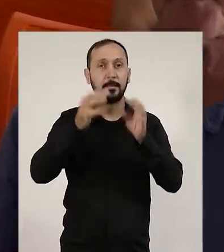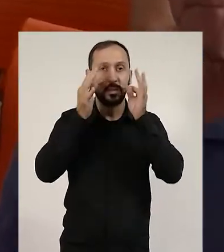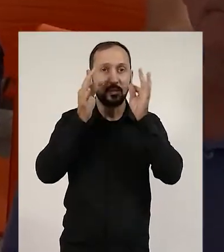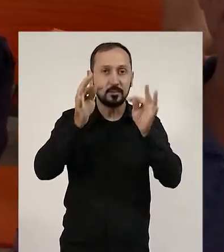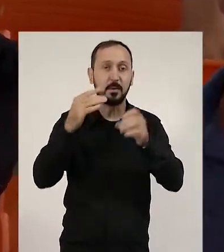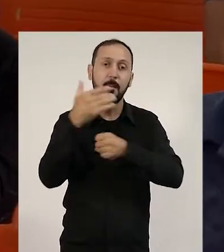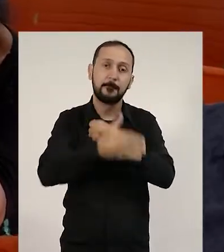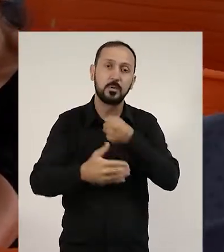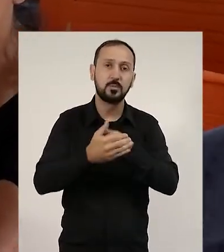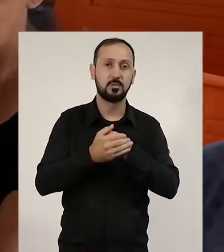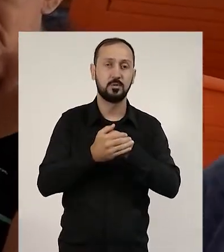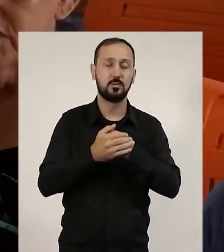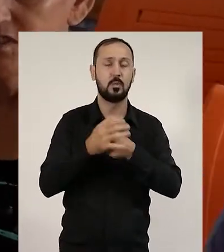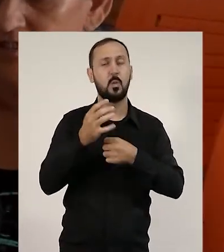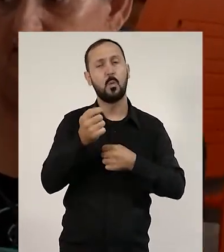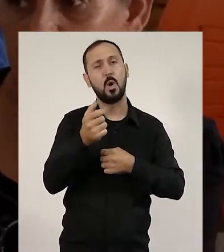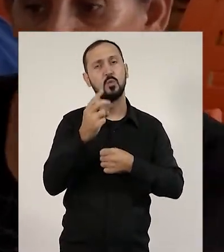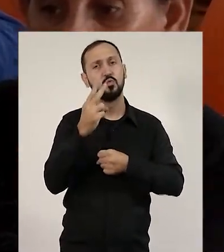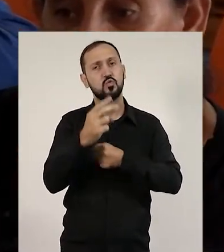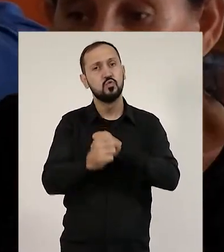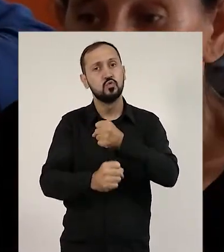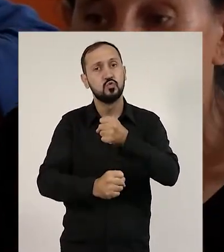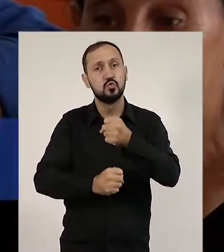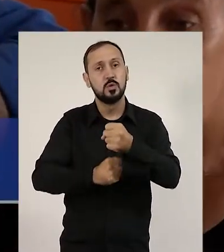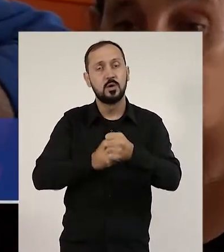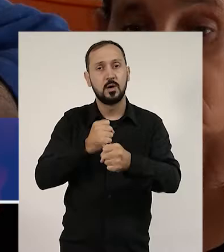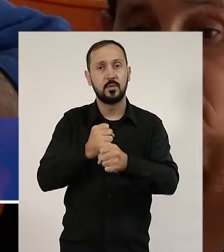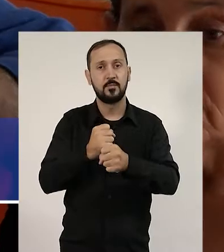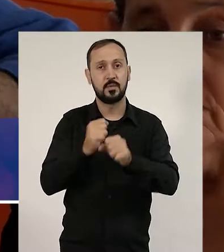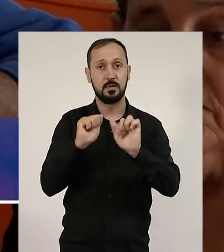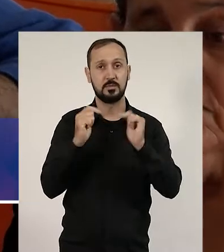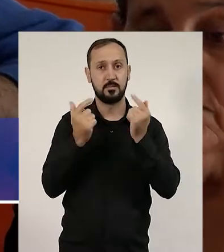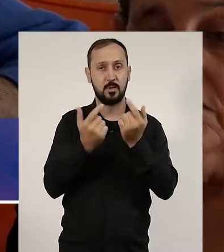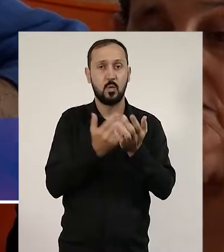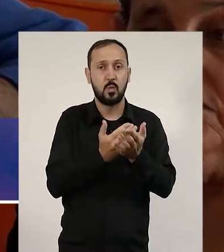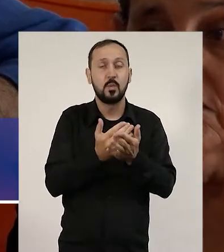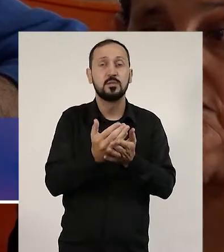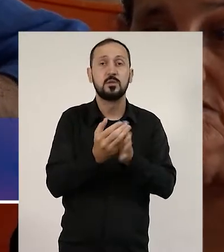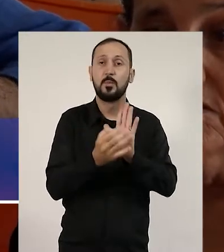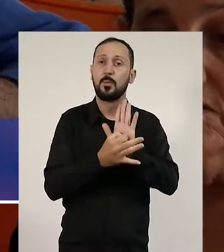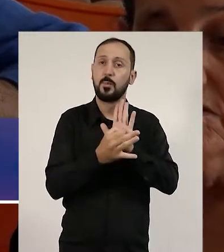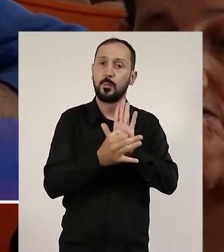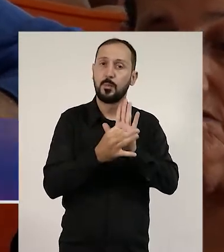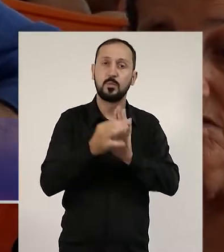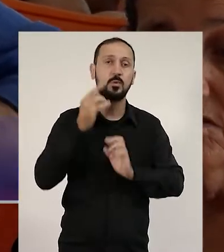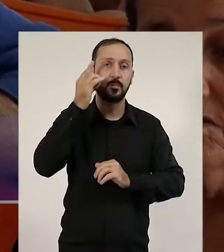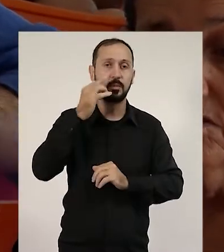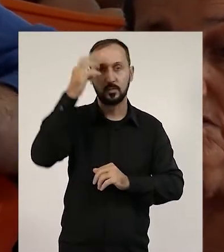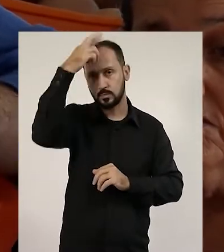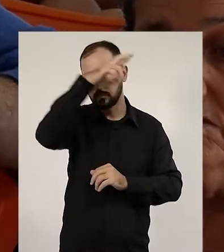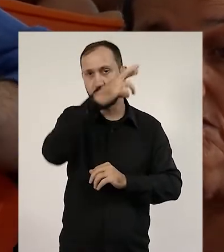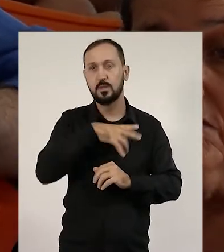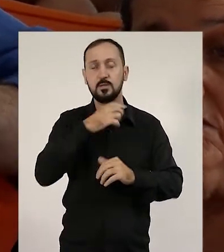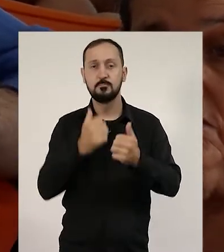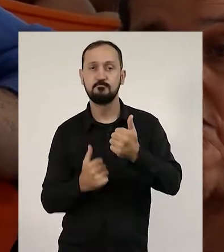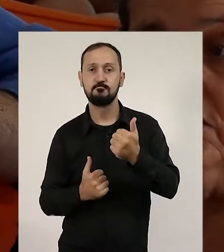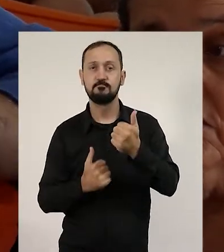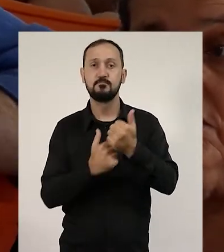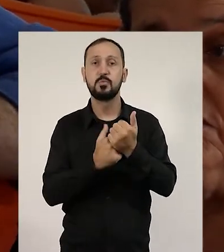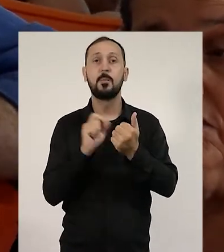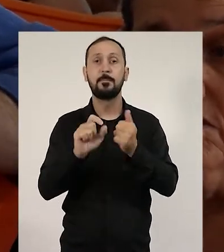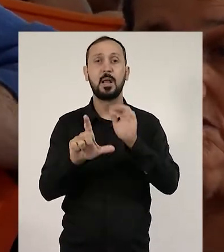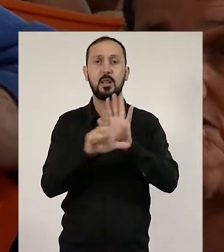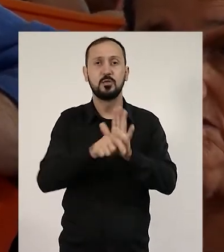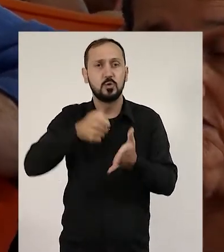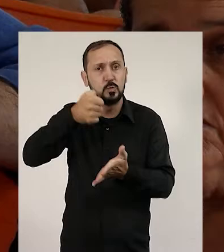nosso país. Agora, quase 2 anos depois, a Assembleia Legislativa, por iniciativa do deputado professor Reinaldo, resolveu dar uma força a mais